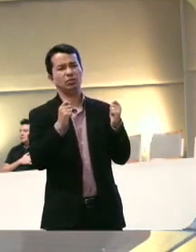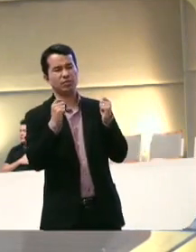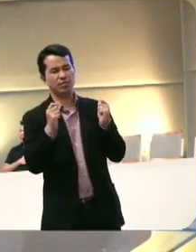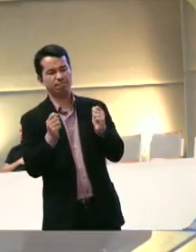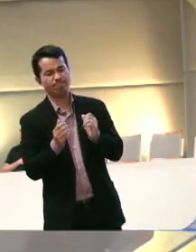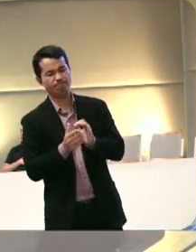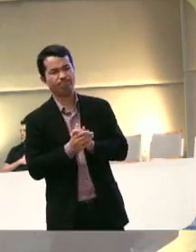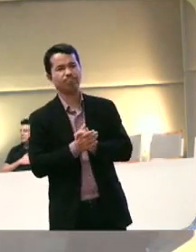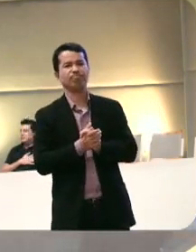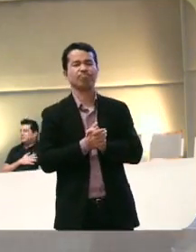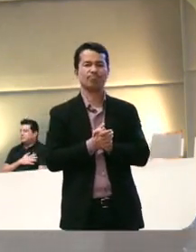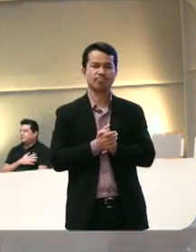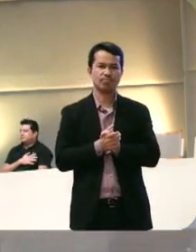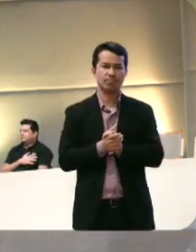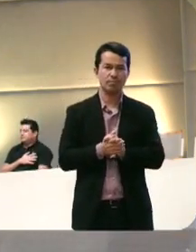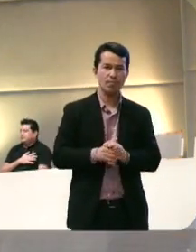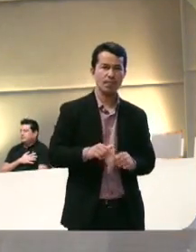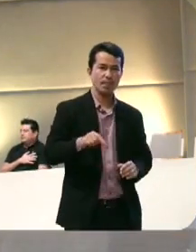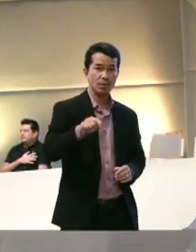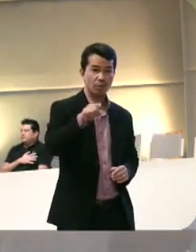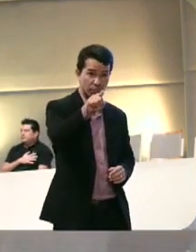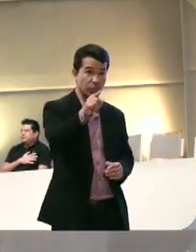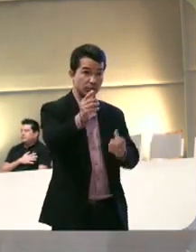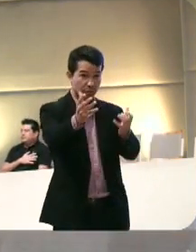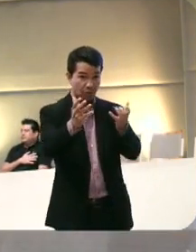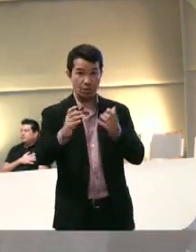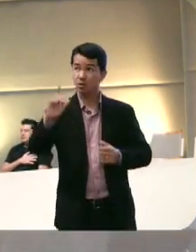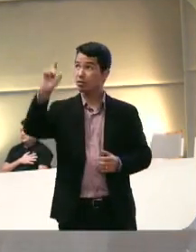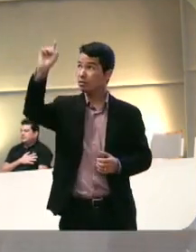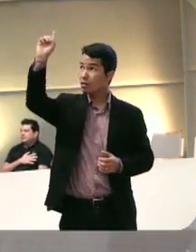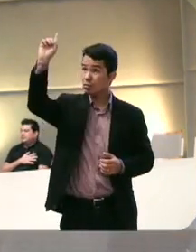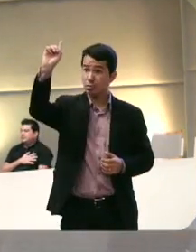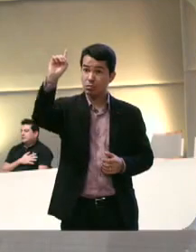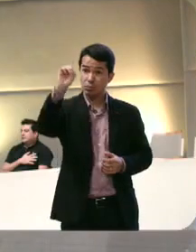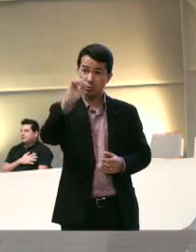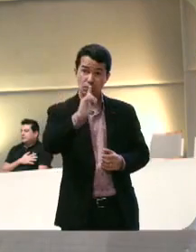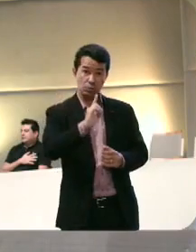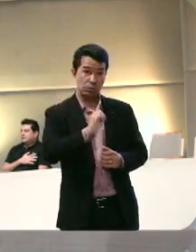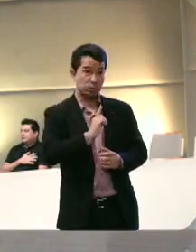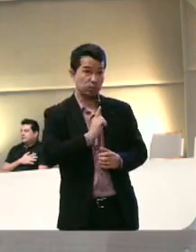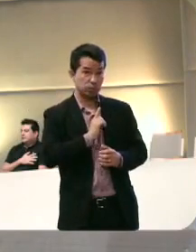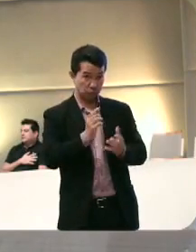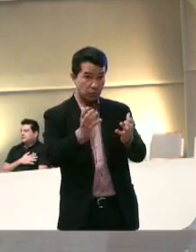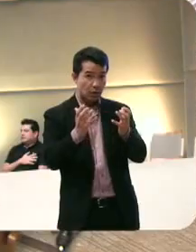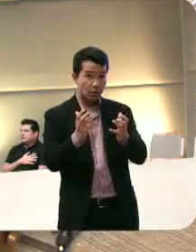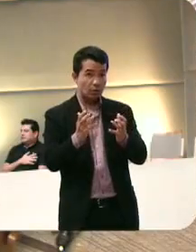Quantos querem ser a habitação do Espírito Santo de Deus? Levantem as mãos.